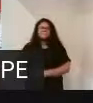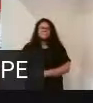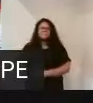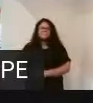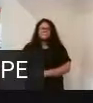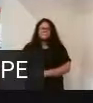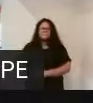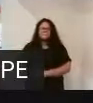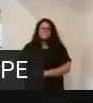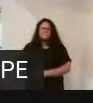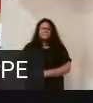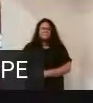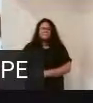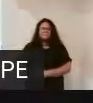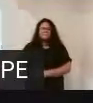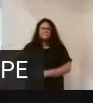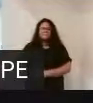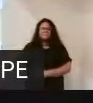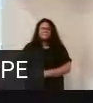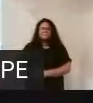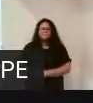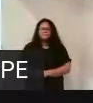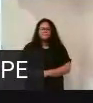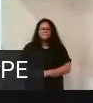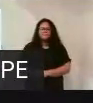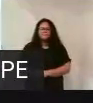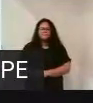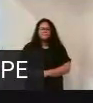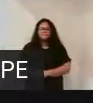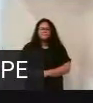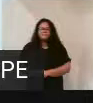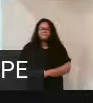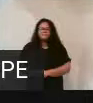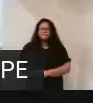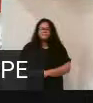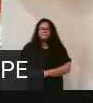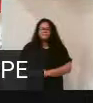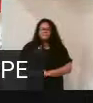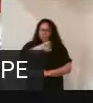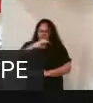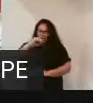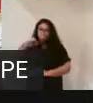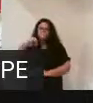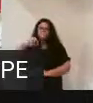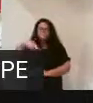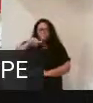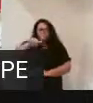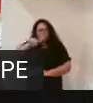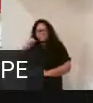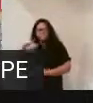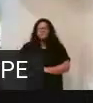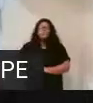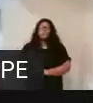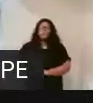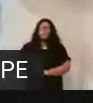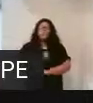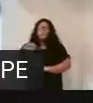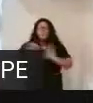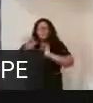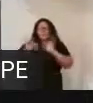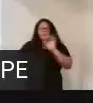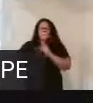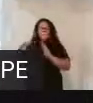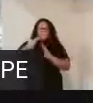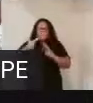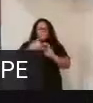No dia 30 de maio desse ano, foi realizado o primeiro encontro de catadores de materiais recicláveis do estado